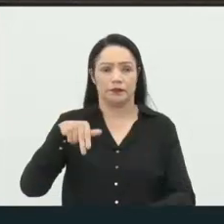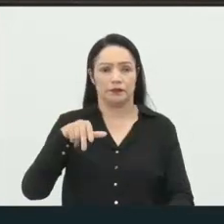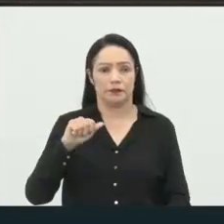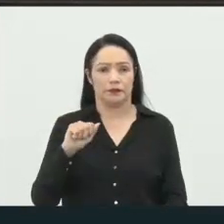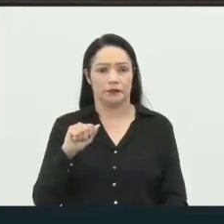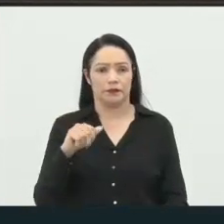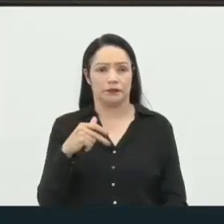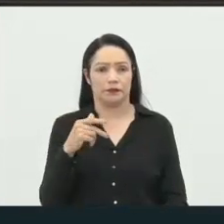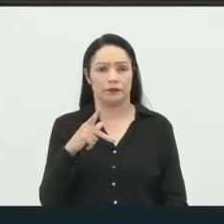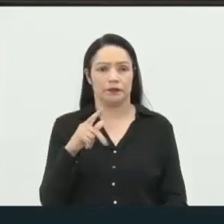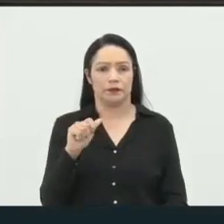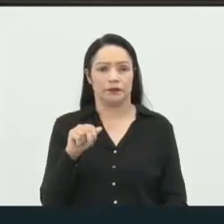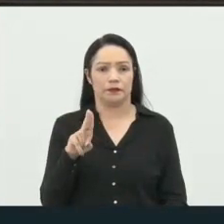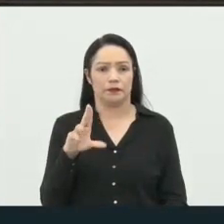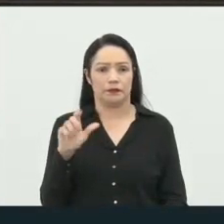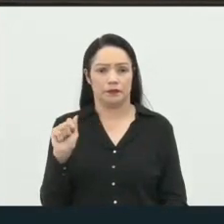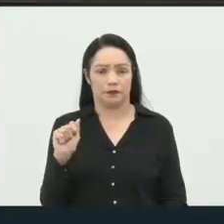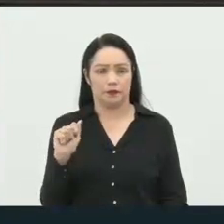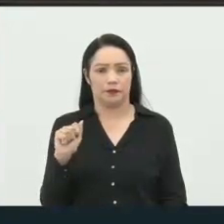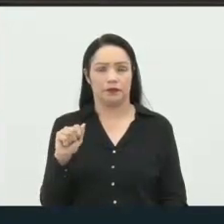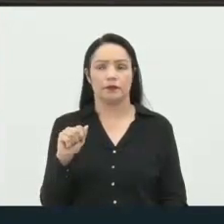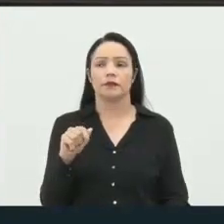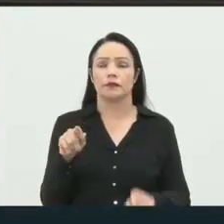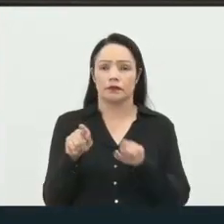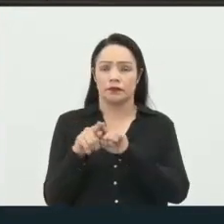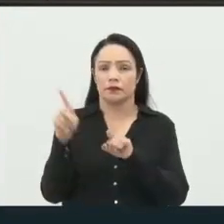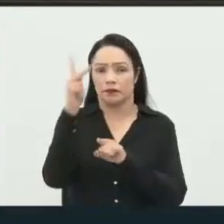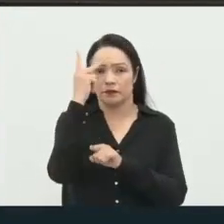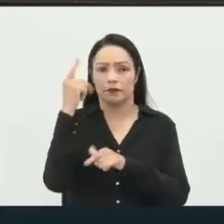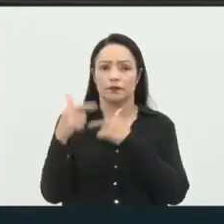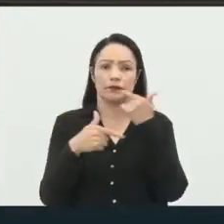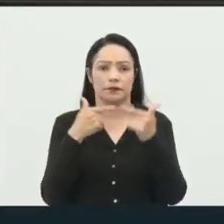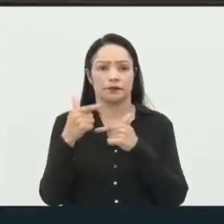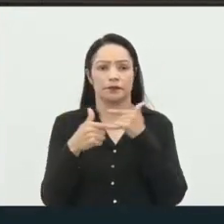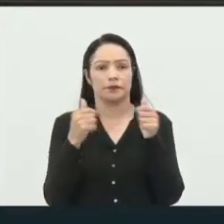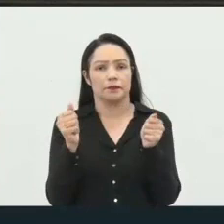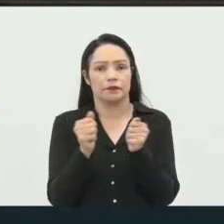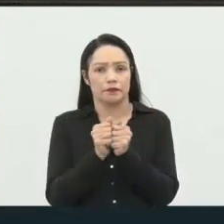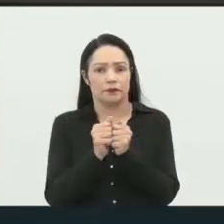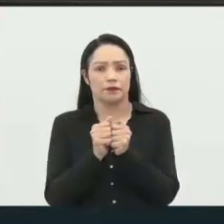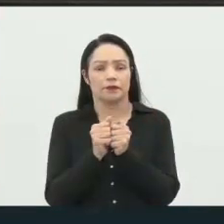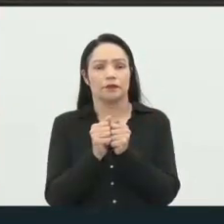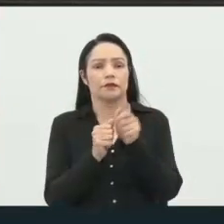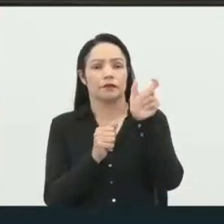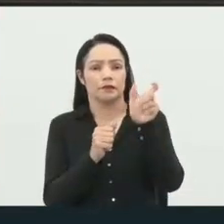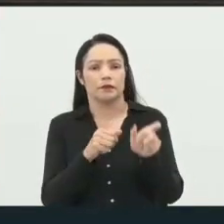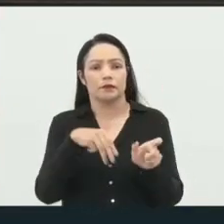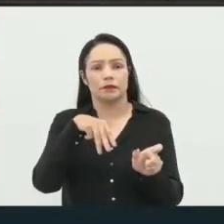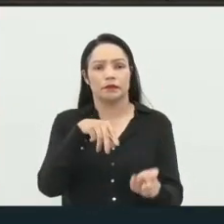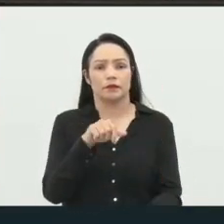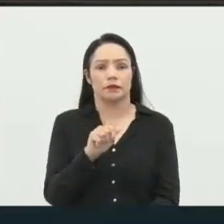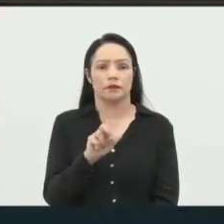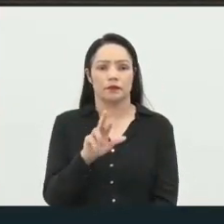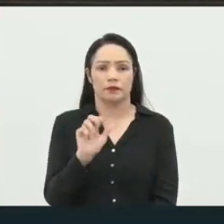pelo atendimento de vocês a Mara na Secretaria da Educação